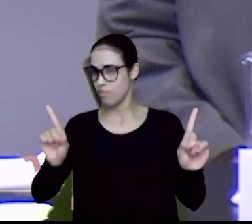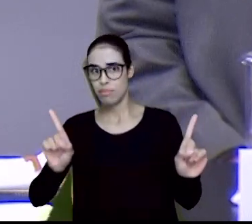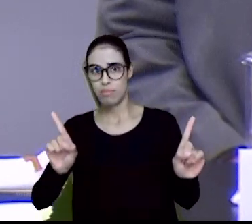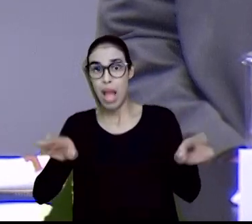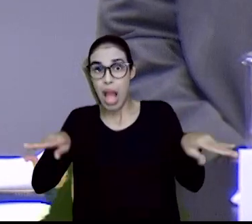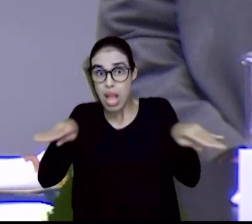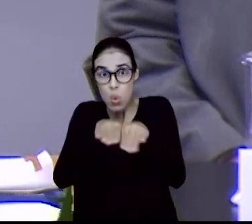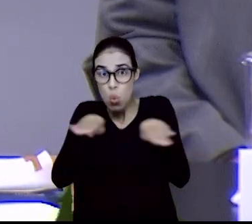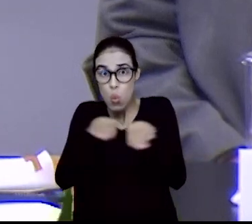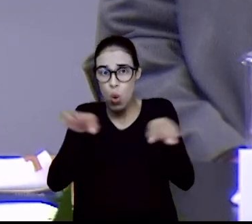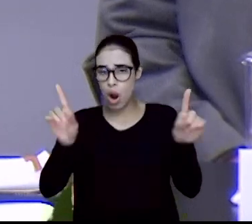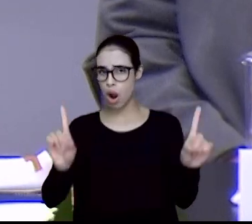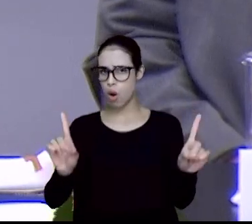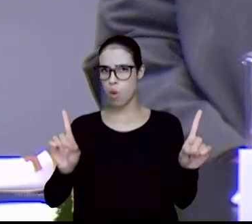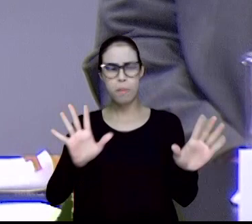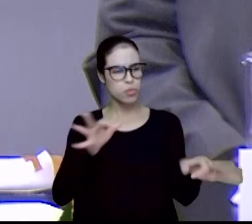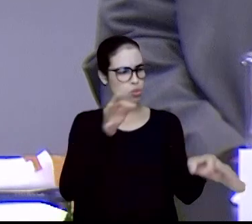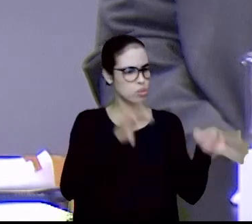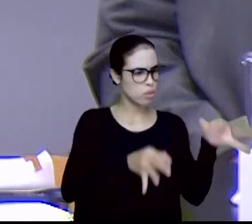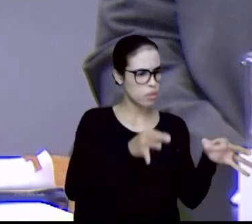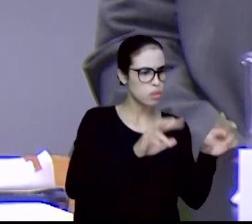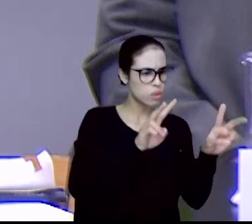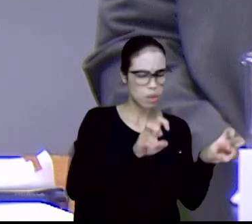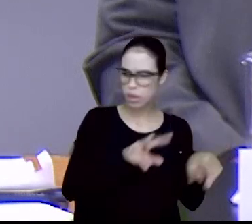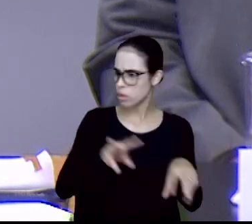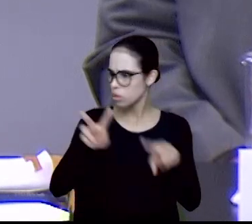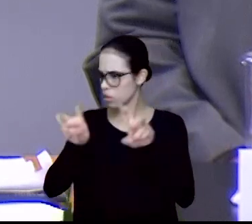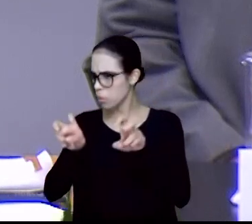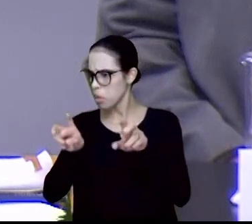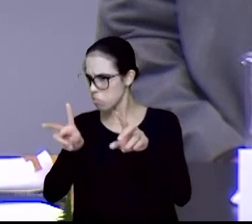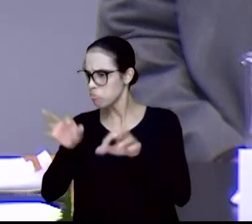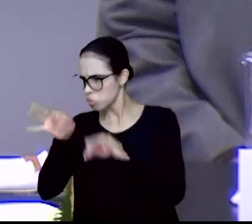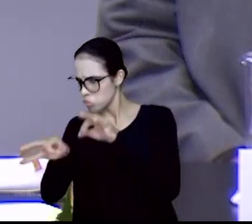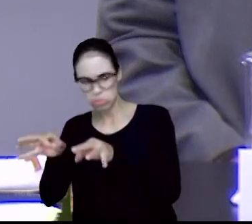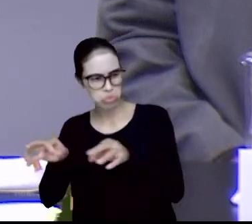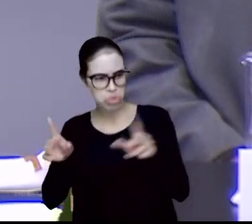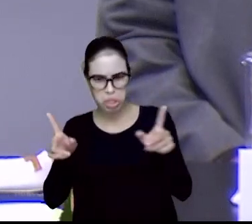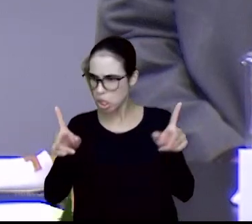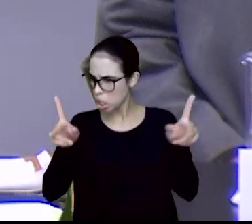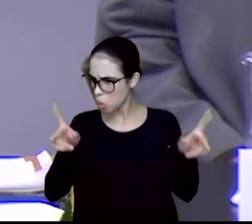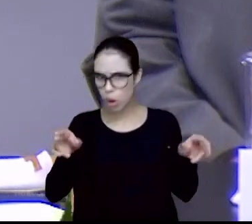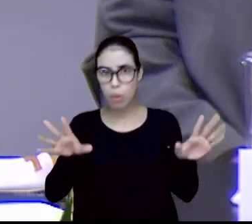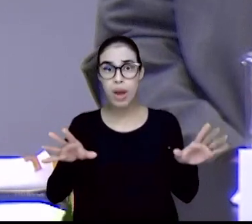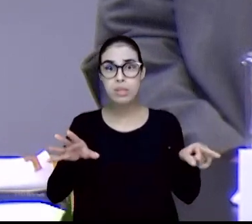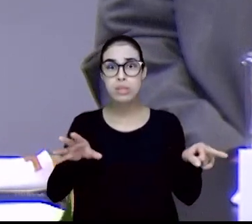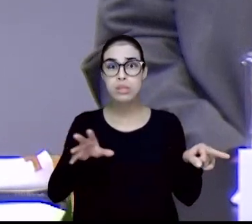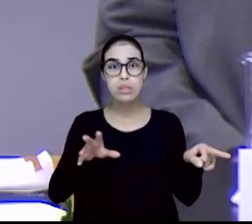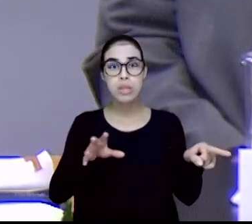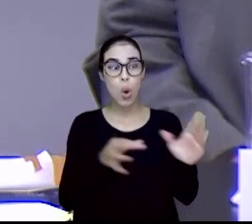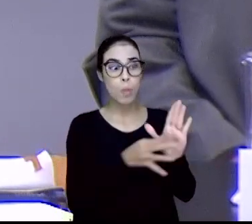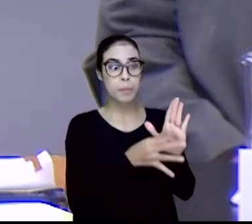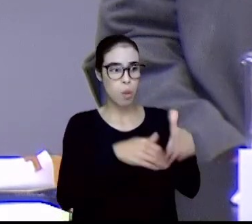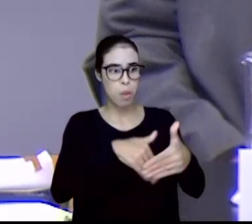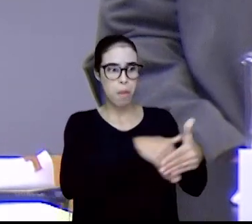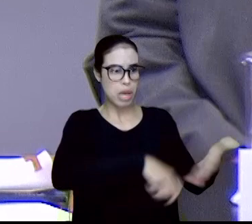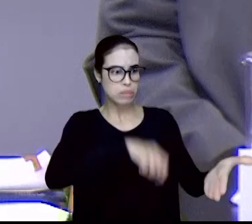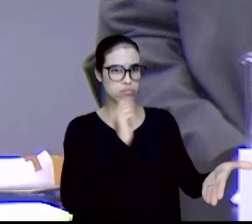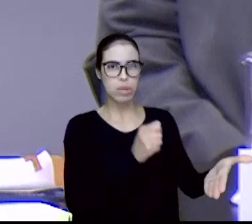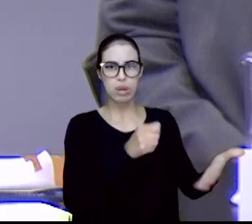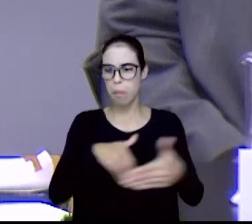resultado diferente transitado em julgado. E, portanto, o precedente valoriza esta situação,